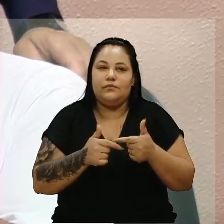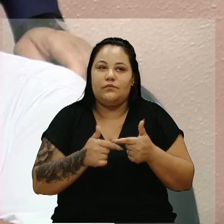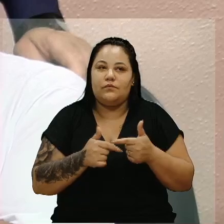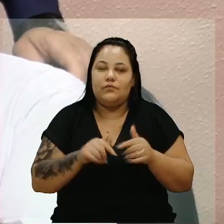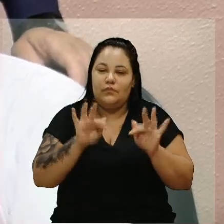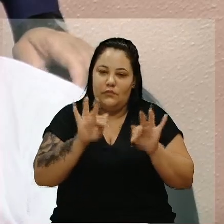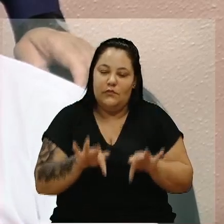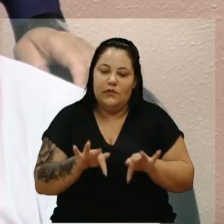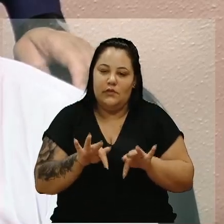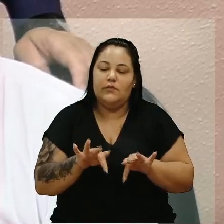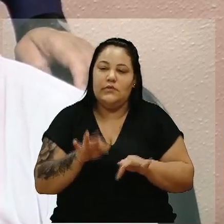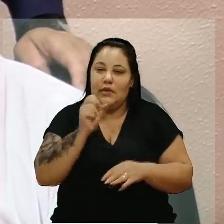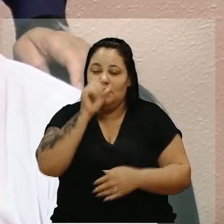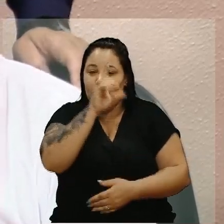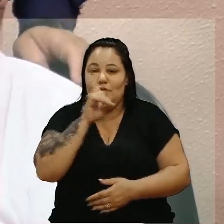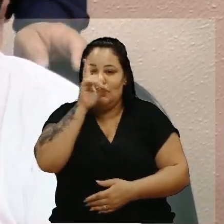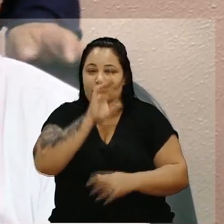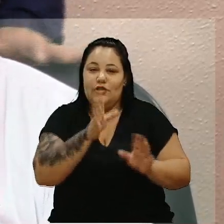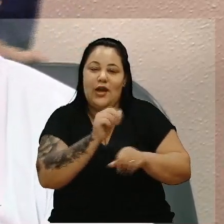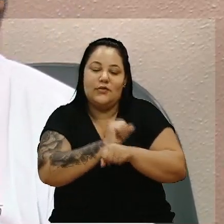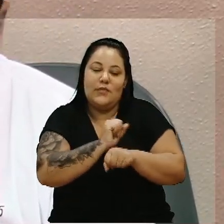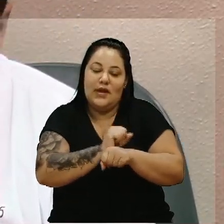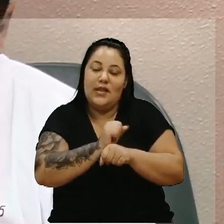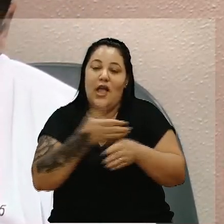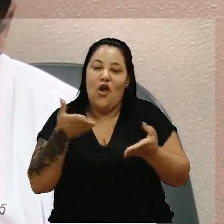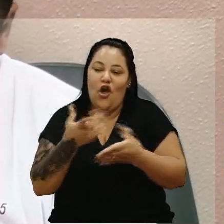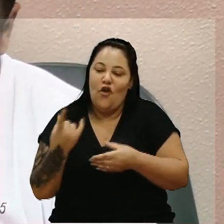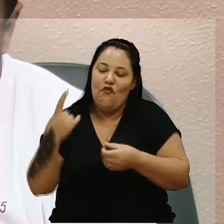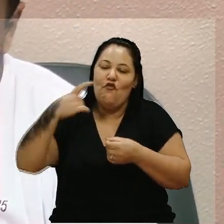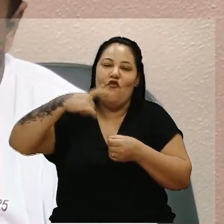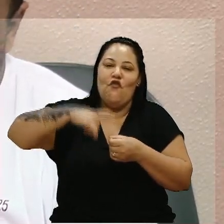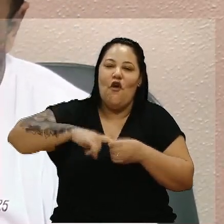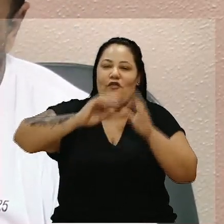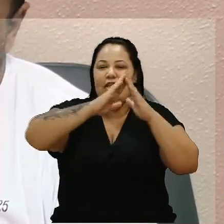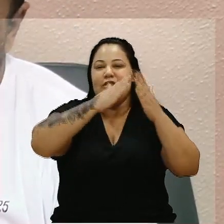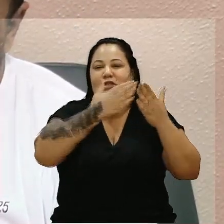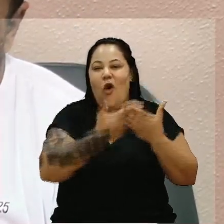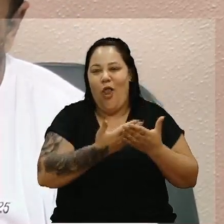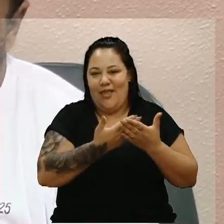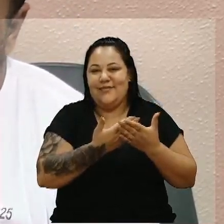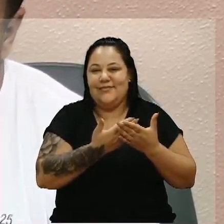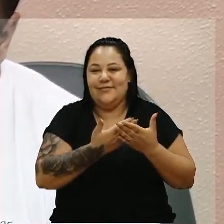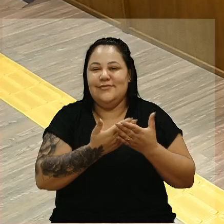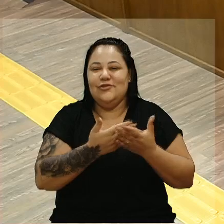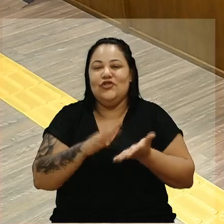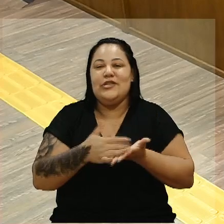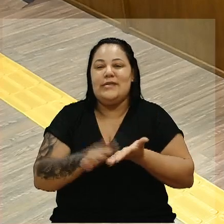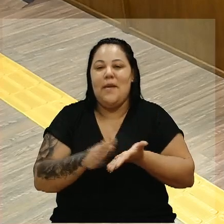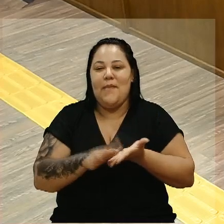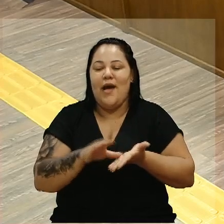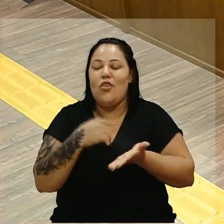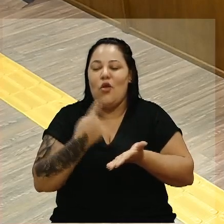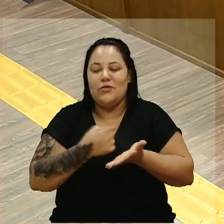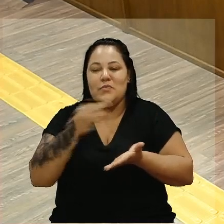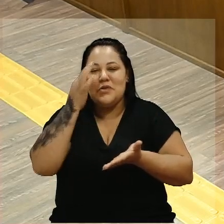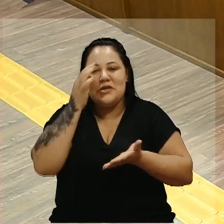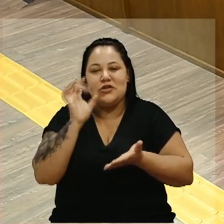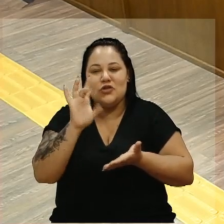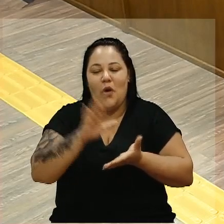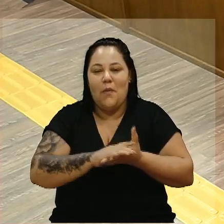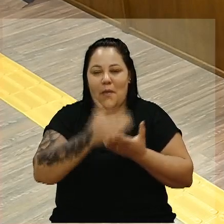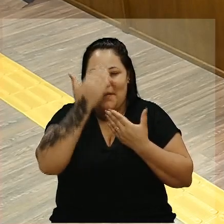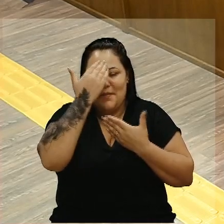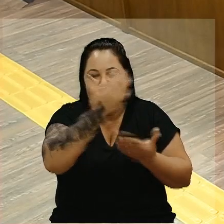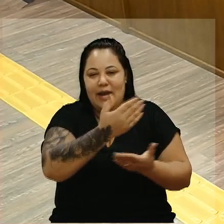também já fica a expectativa para a volta das escolas de samba, estaremos lá presentes e era isso. Obrigado, vereador